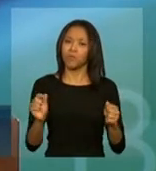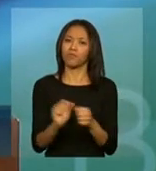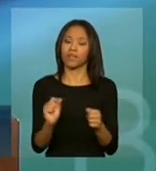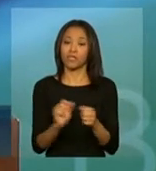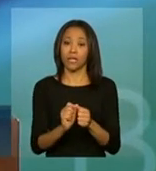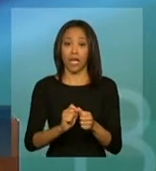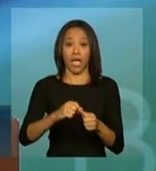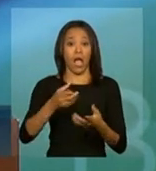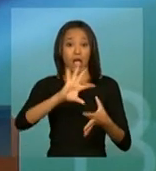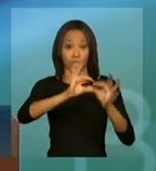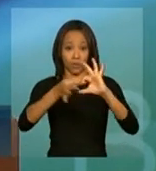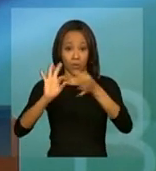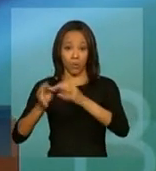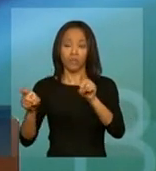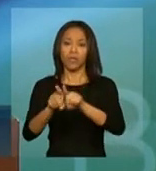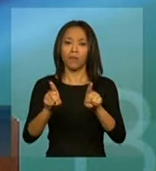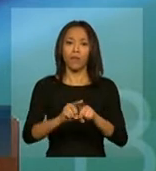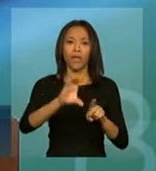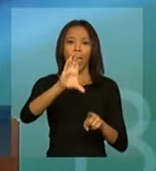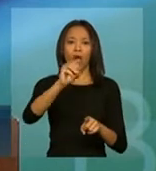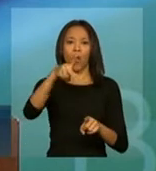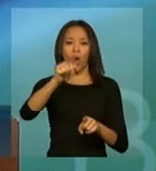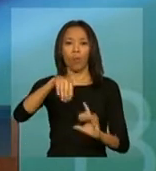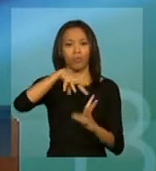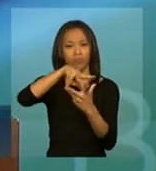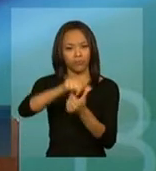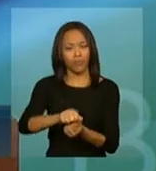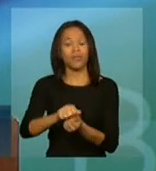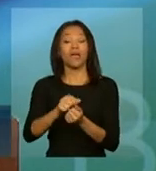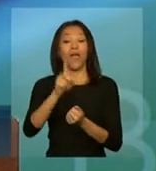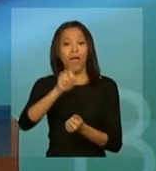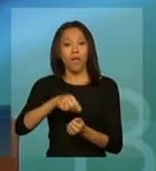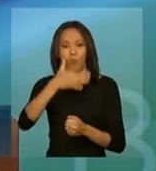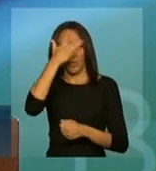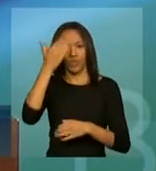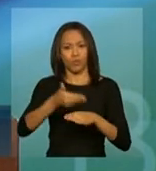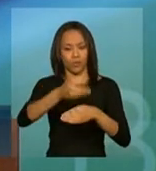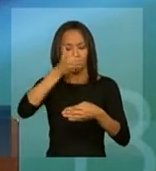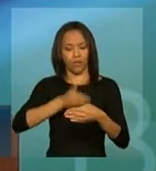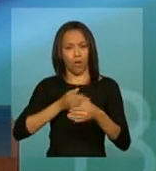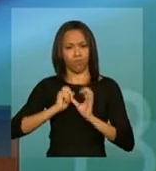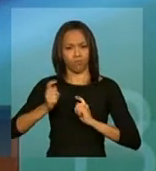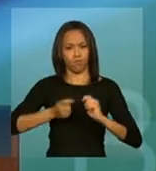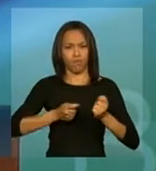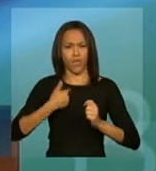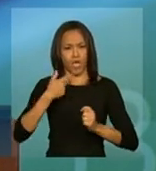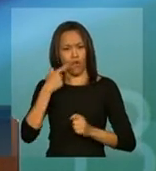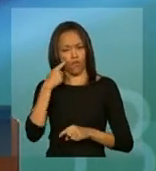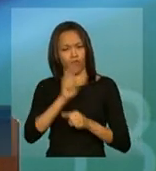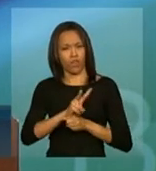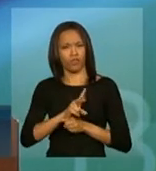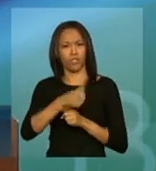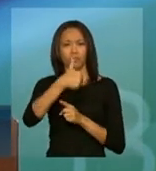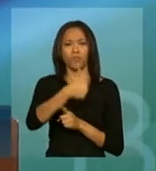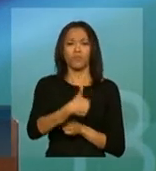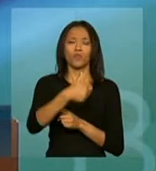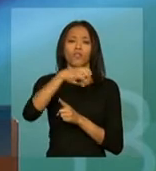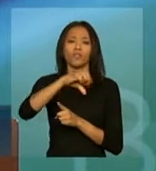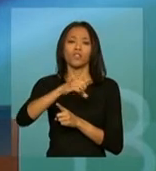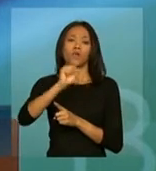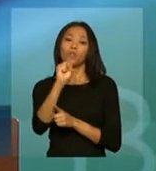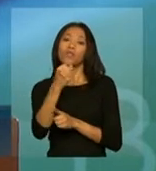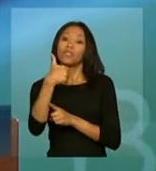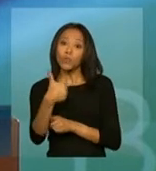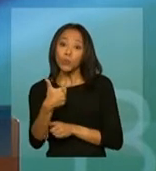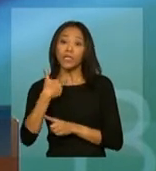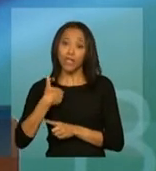as Olimpíadas estão sendo coordenadas por um homem público exemplar, que eu acompanho desde 1981, quando eu era presidente da Associação